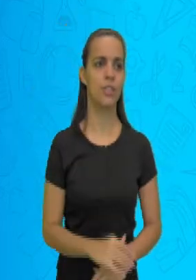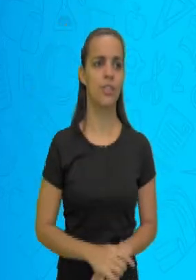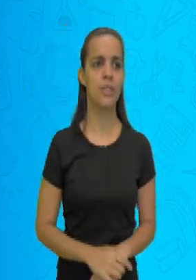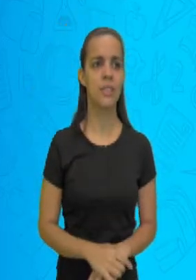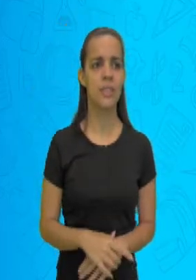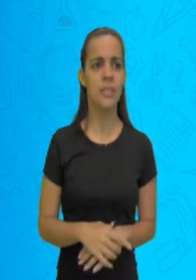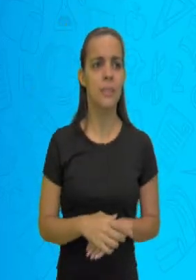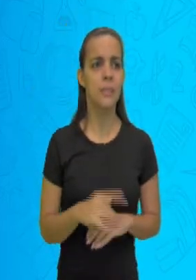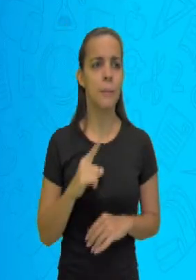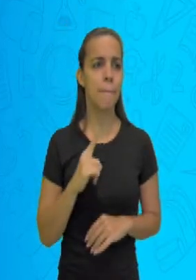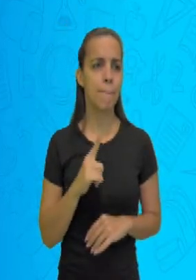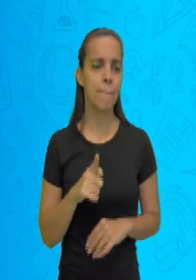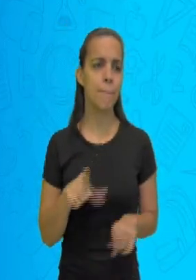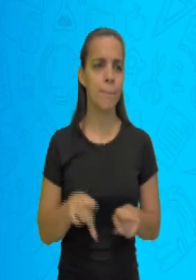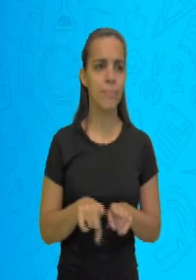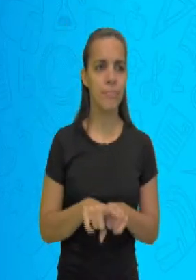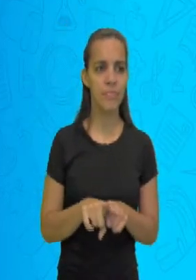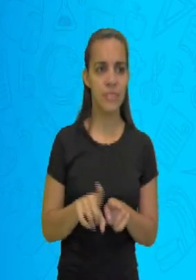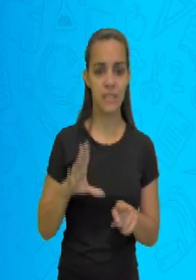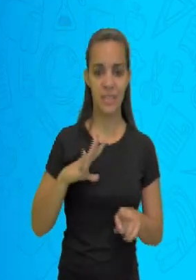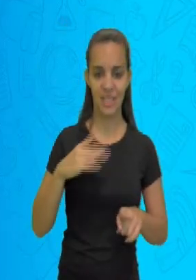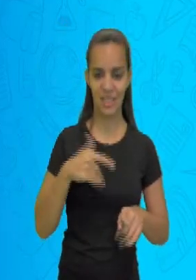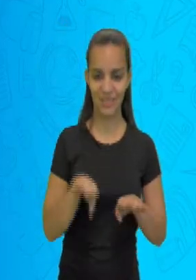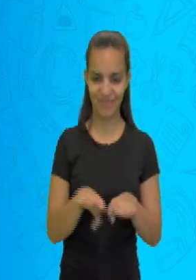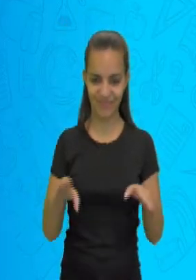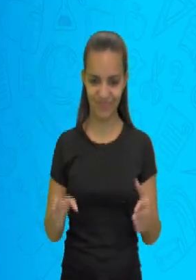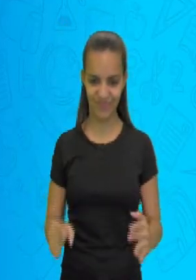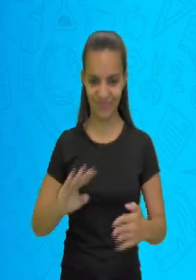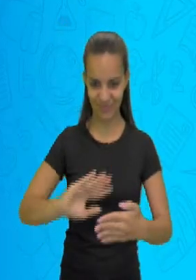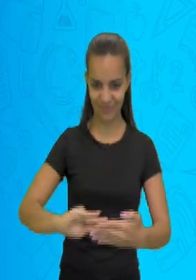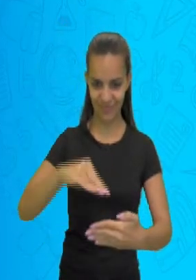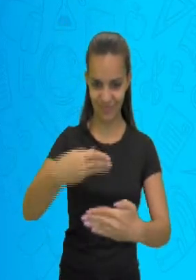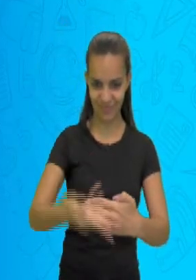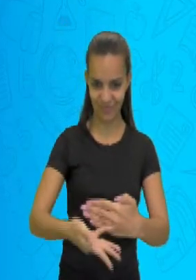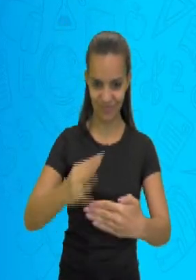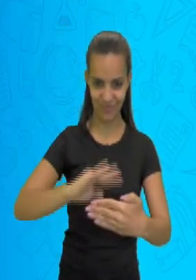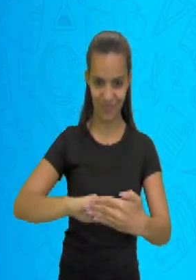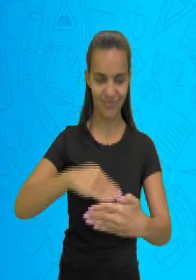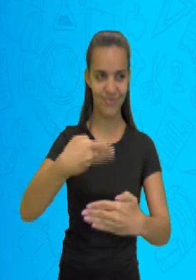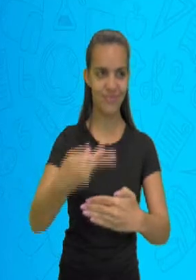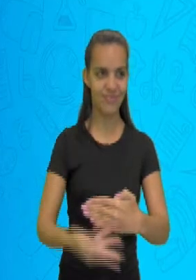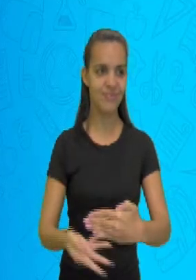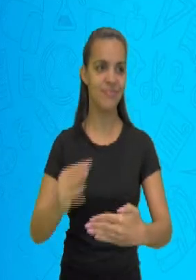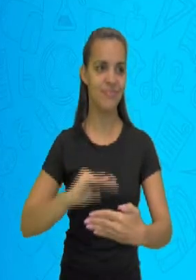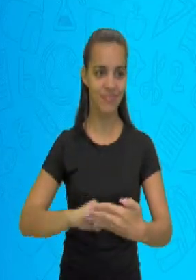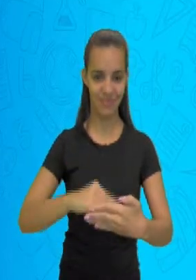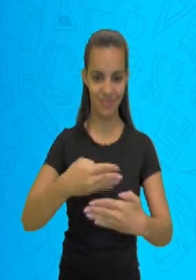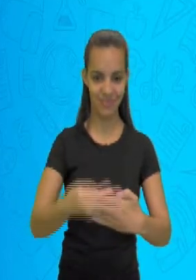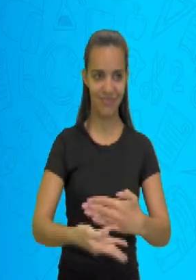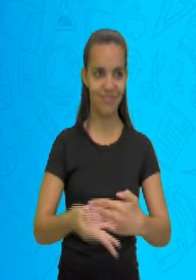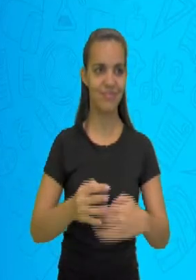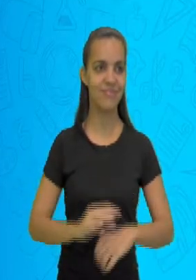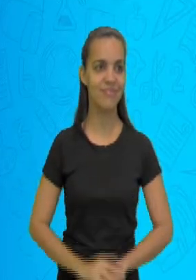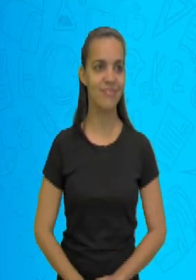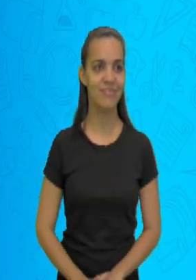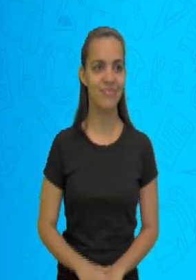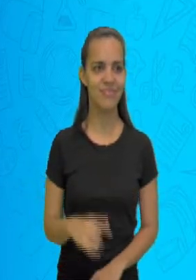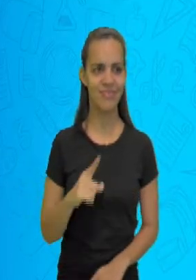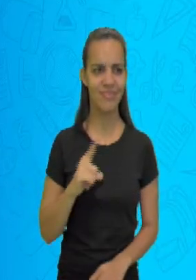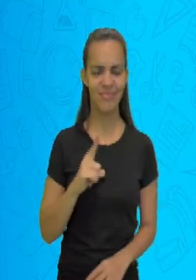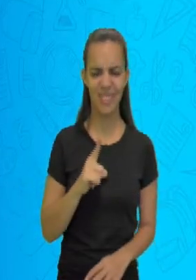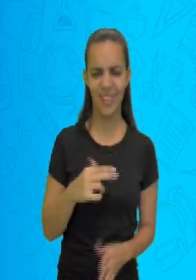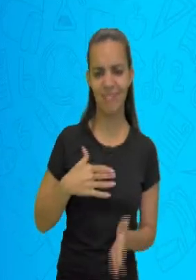folhinha? A gente tem aquele calendário de mesa, que a gente passa folha por folha, mês a mês. A gente tem